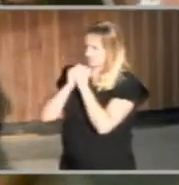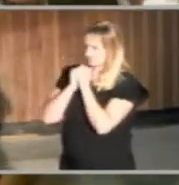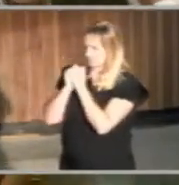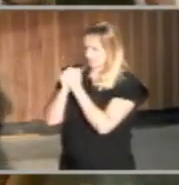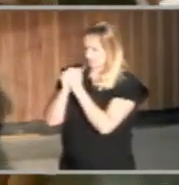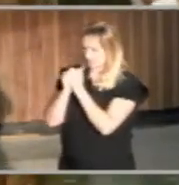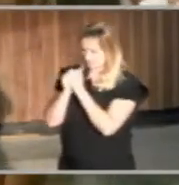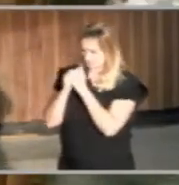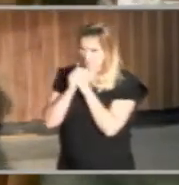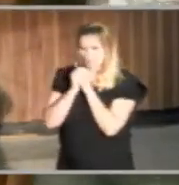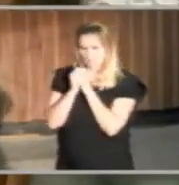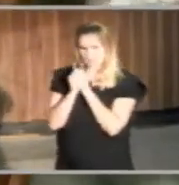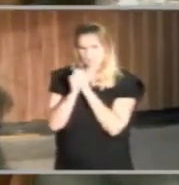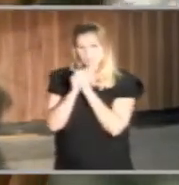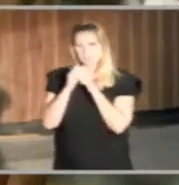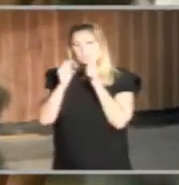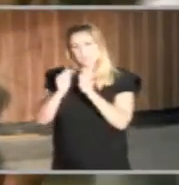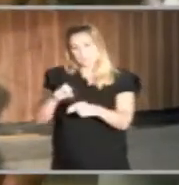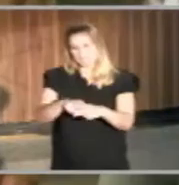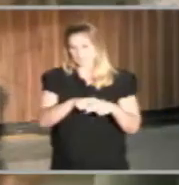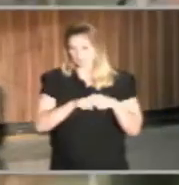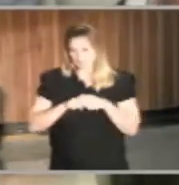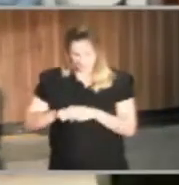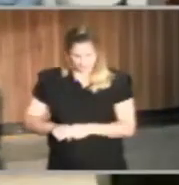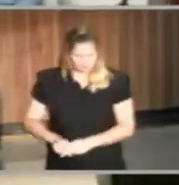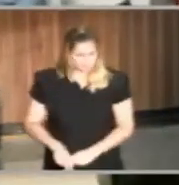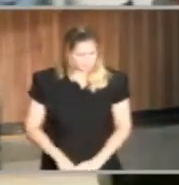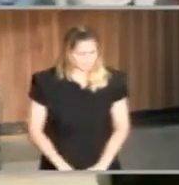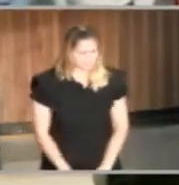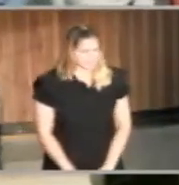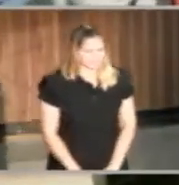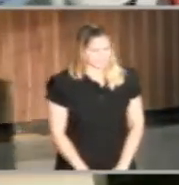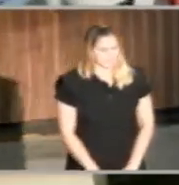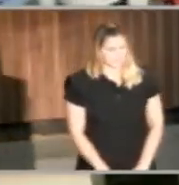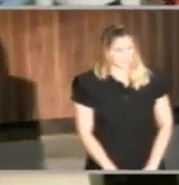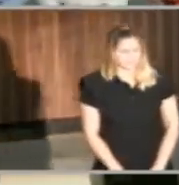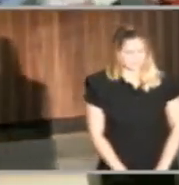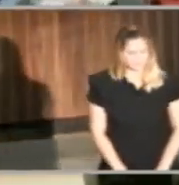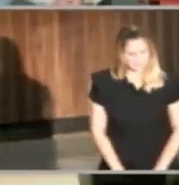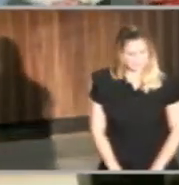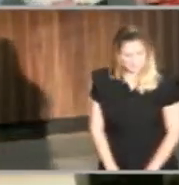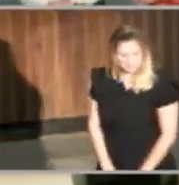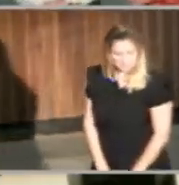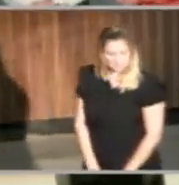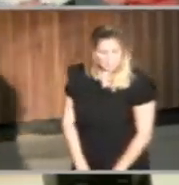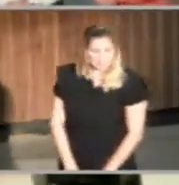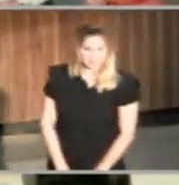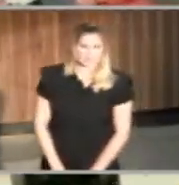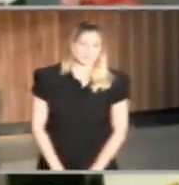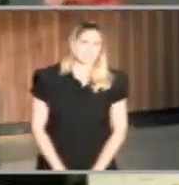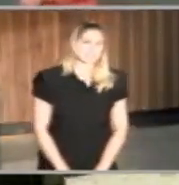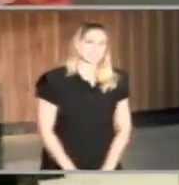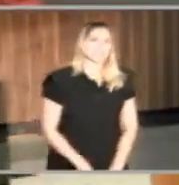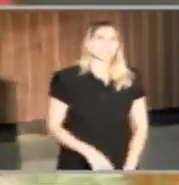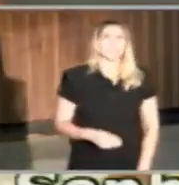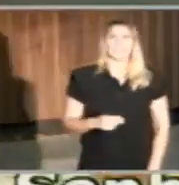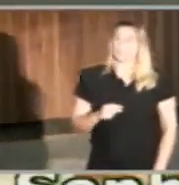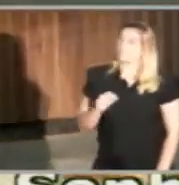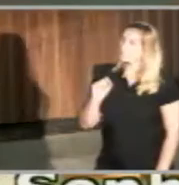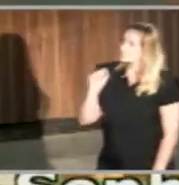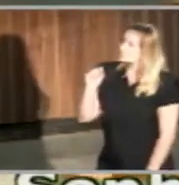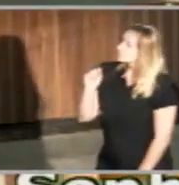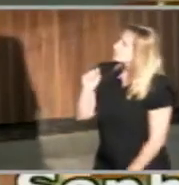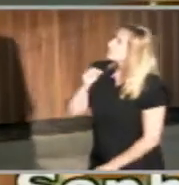Amém e amém. Você pode sentar-se. Que doce voz tem, meu